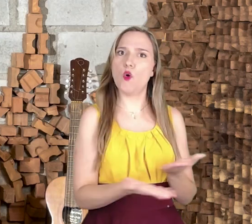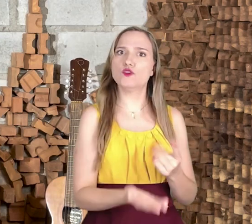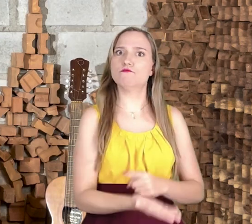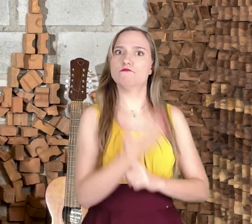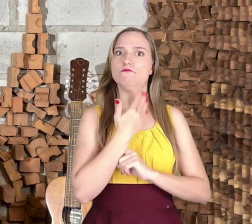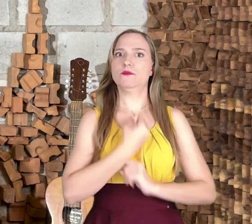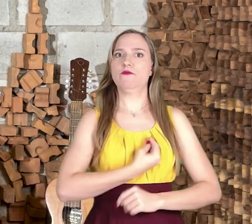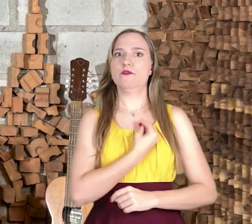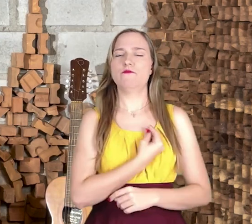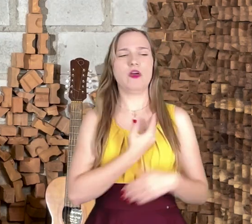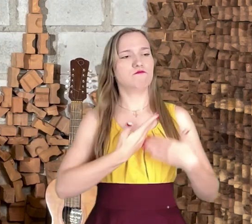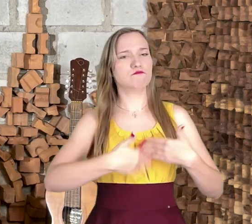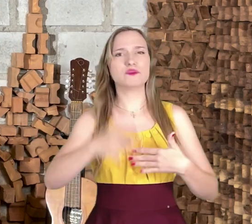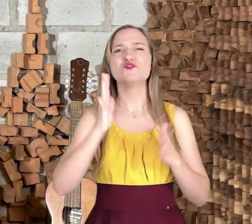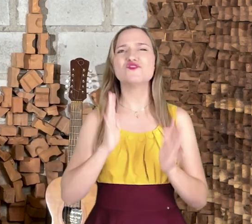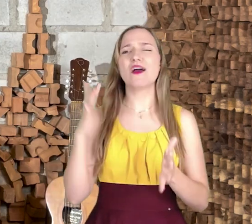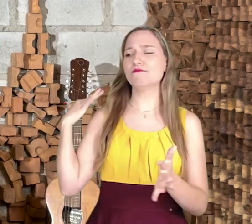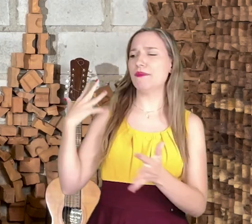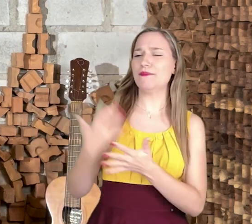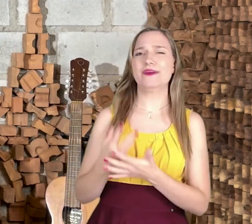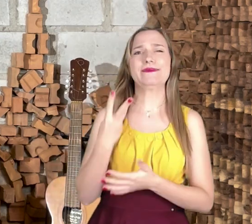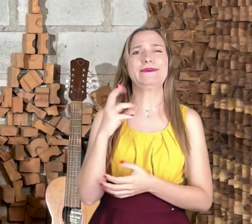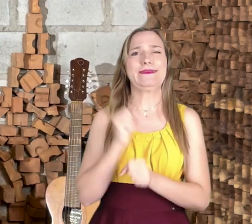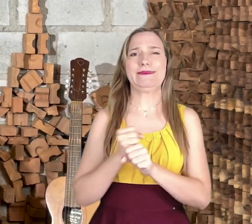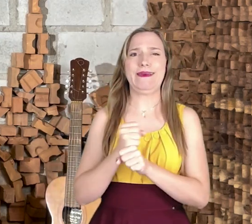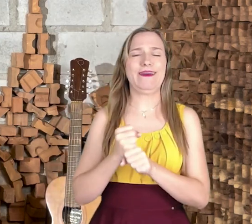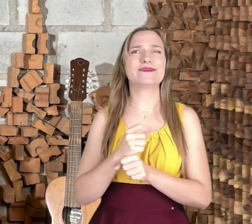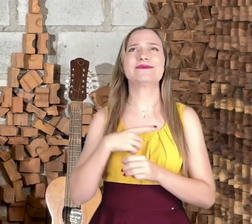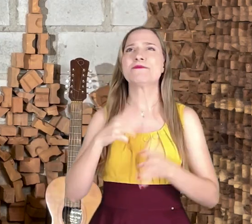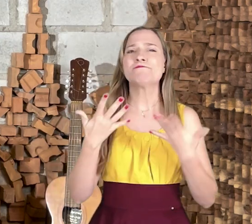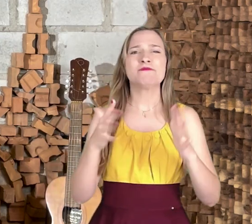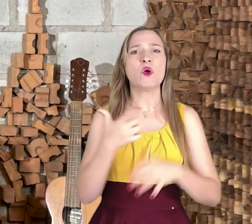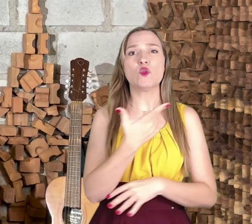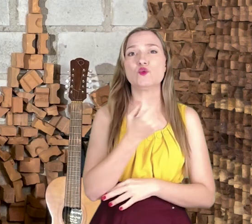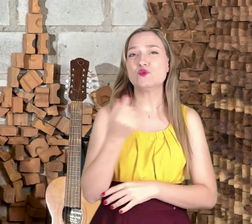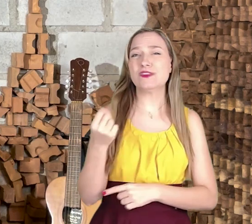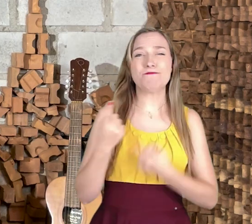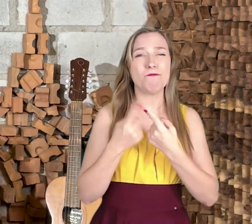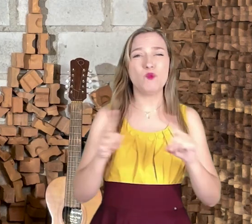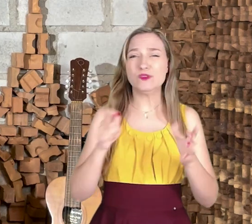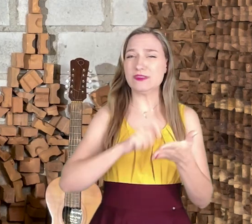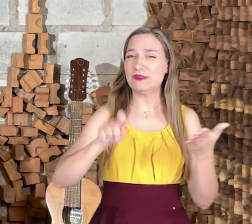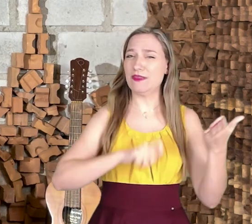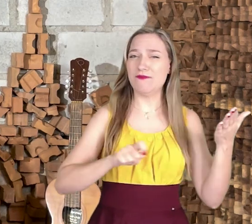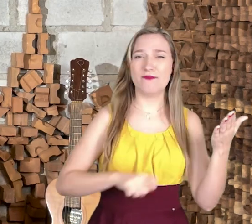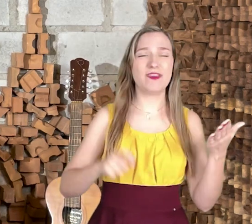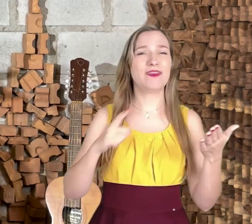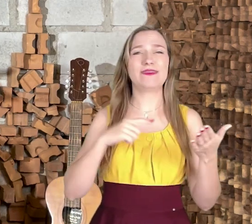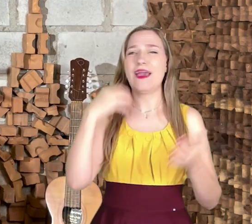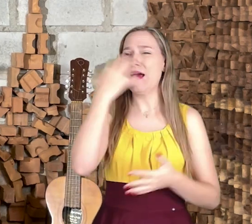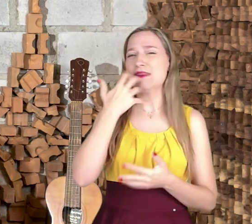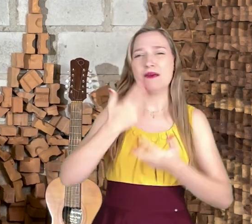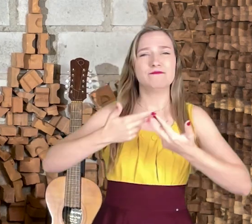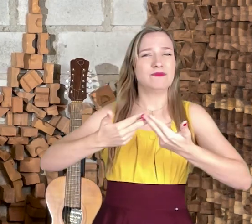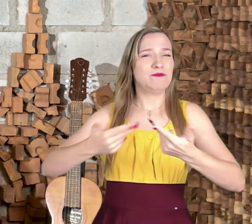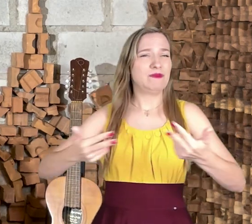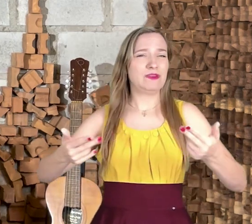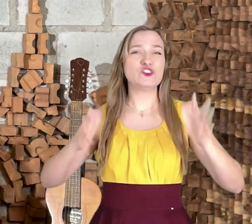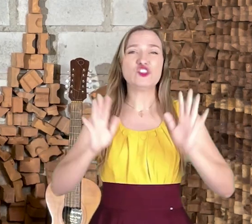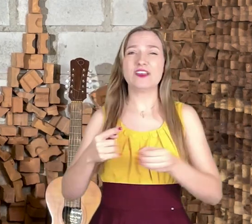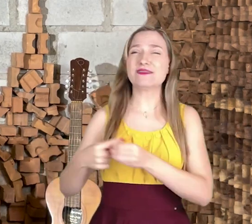anos compondo, eu compus mais de 200 músicas, gravei outras tantas. Venci vários festivais de composição em várias cidades do estado de